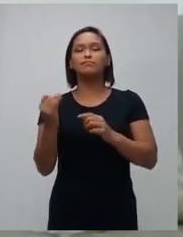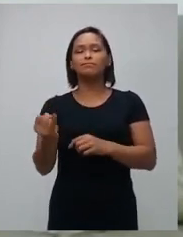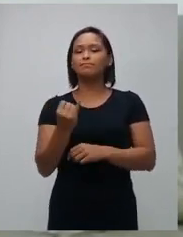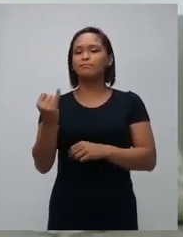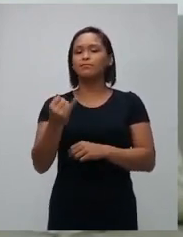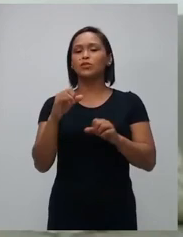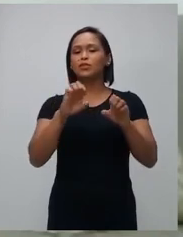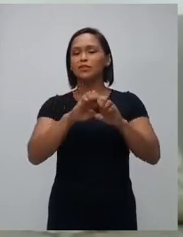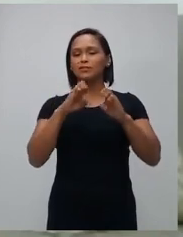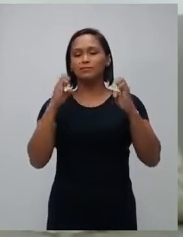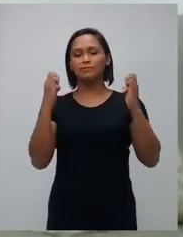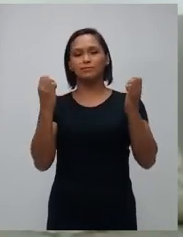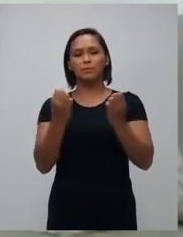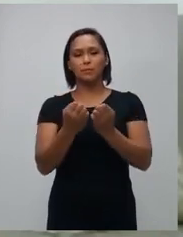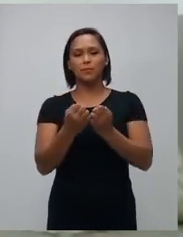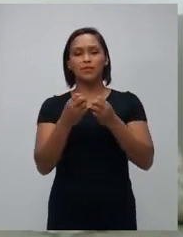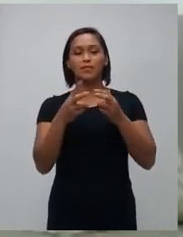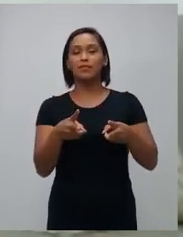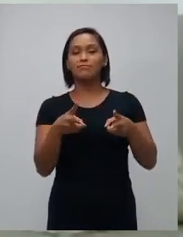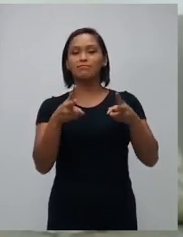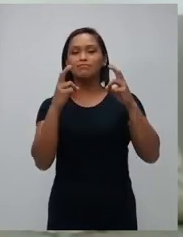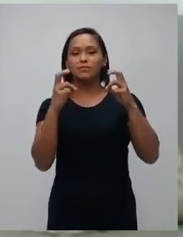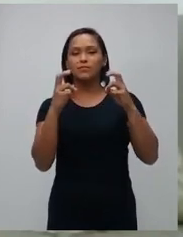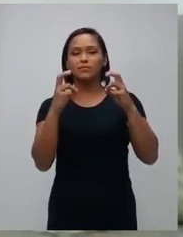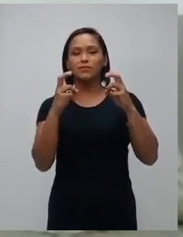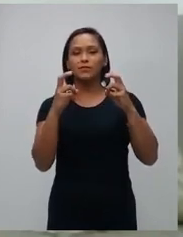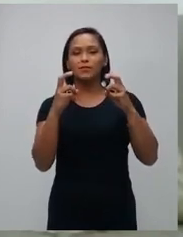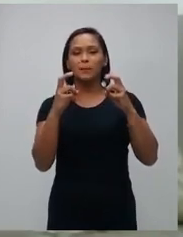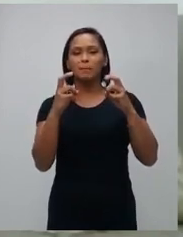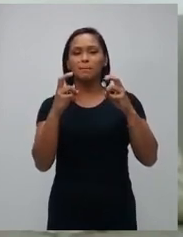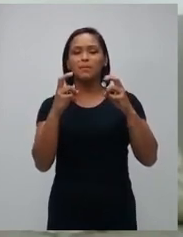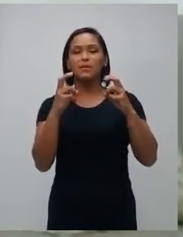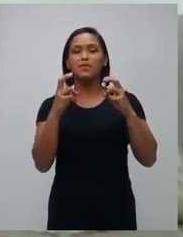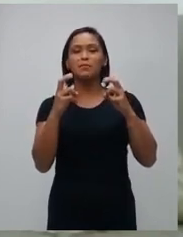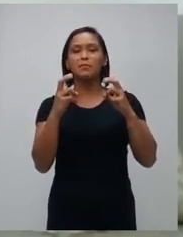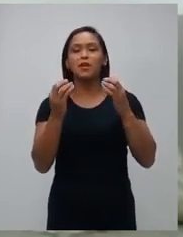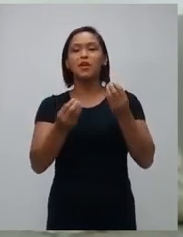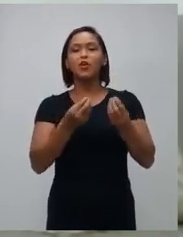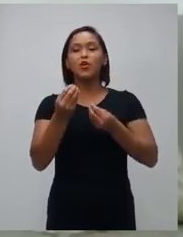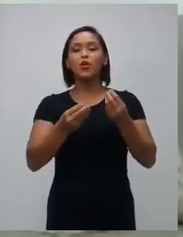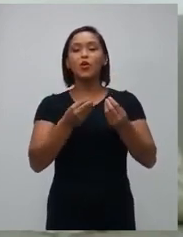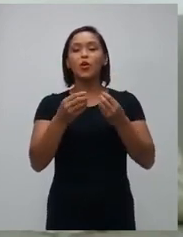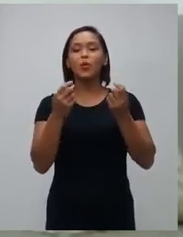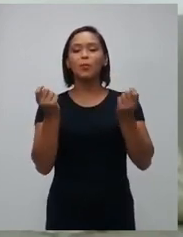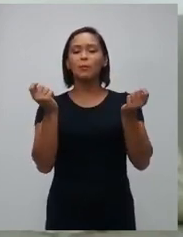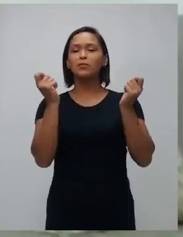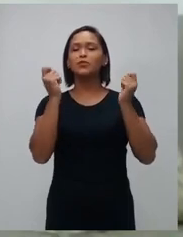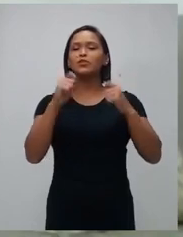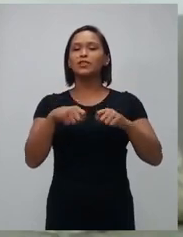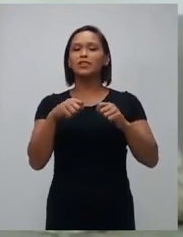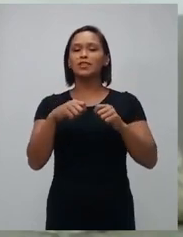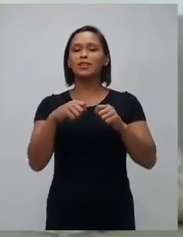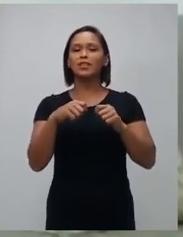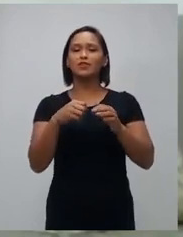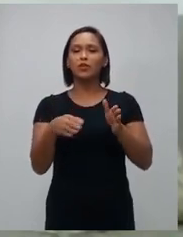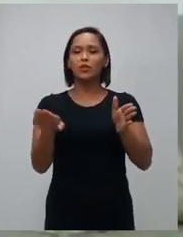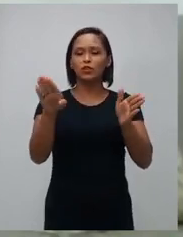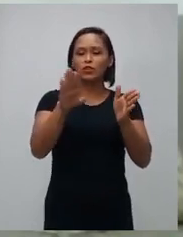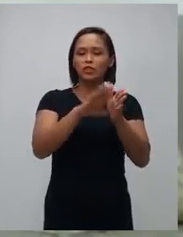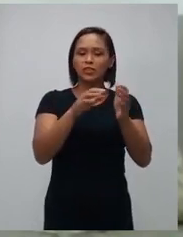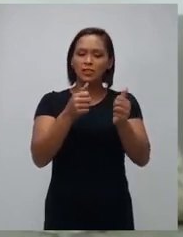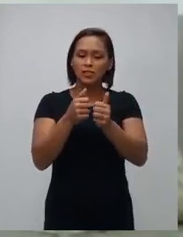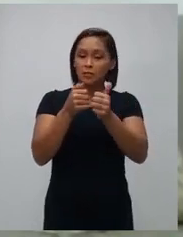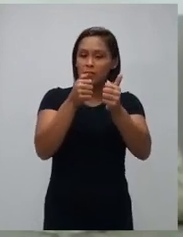perceber a capacidade que a gente tem de chegar no outro quando a gente quer, né? Ah, e essa